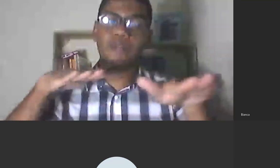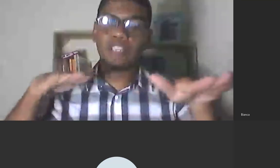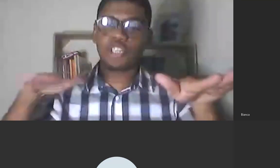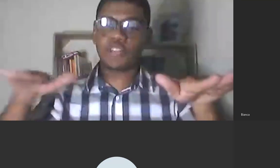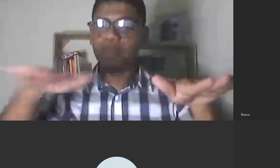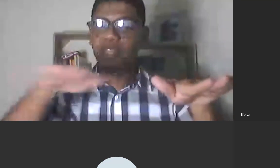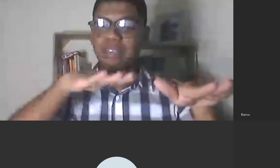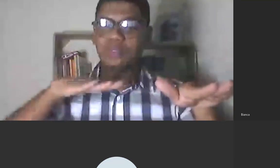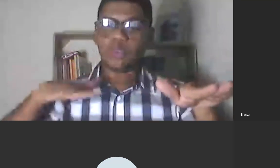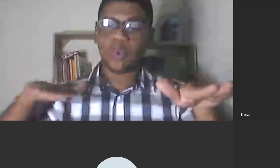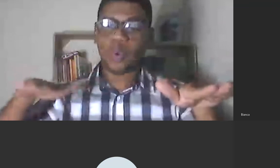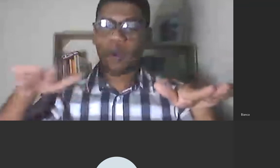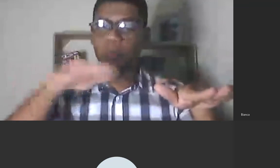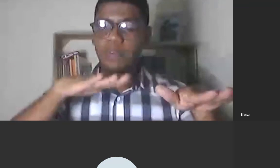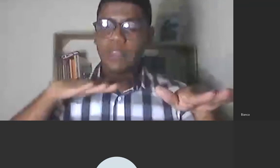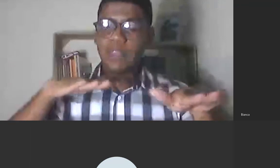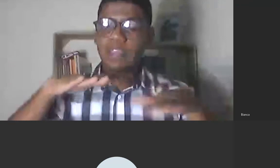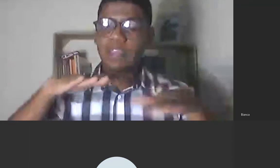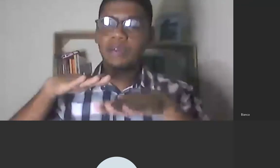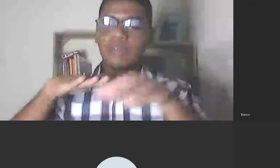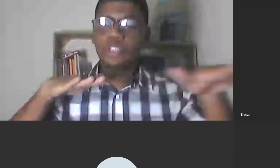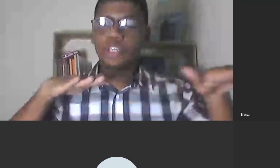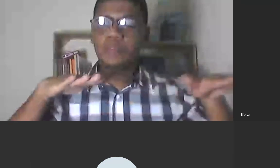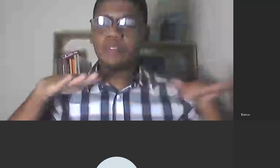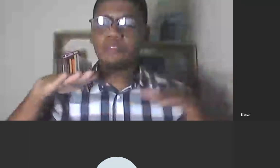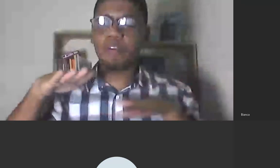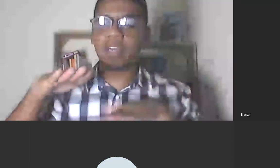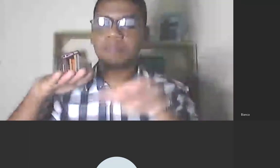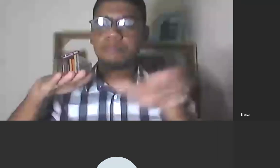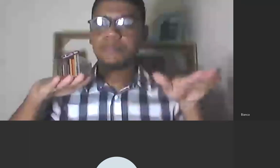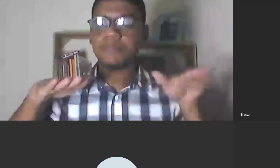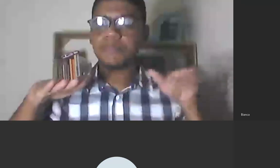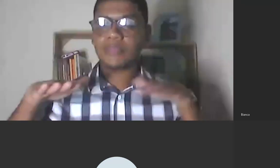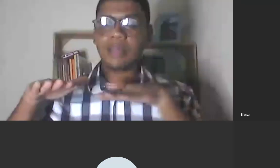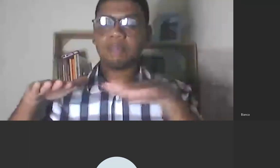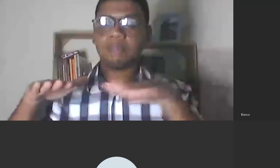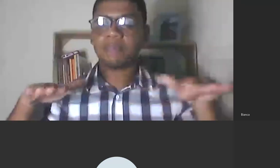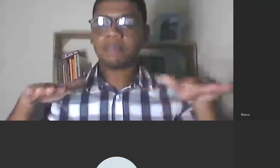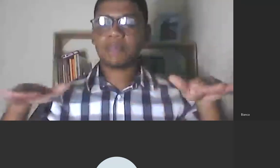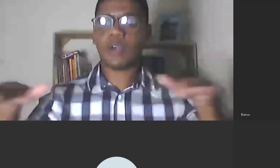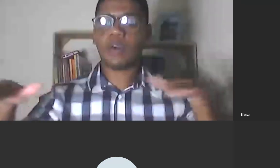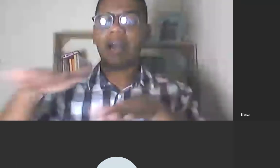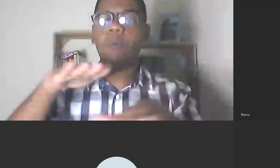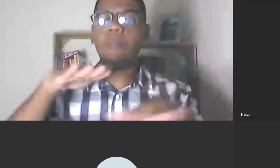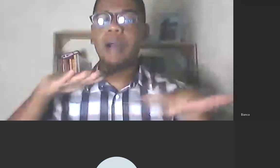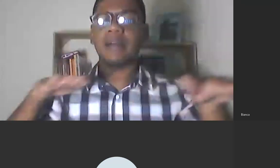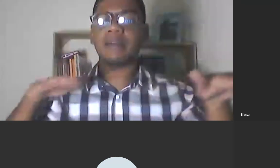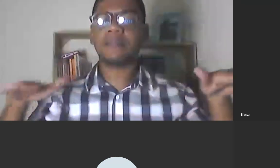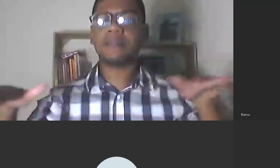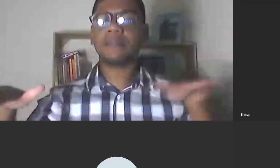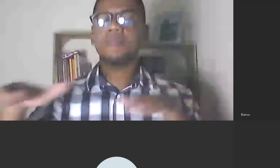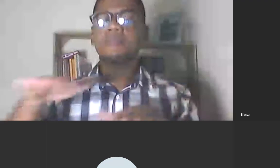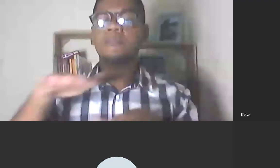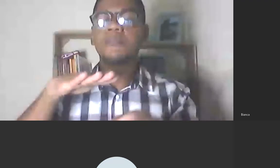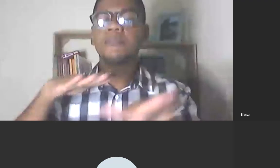E uma mão está girando para dentro do corpo e a outra mão está girando para fora. Tá? Então, ó,